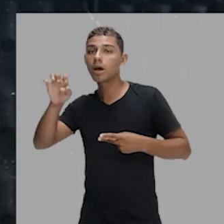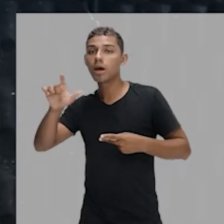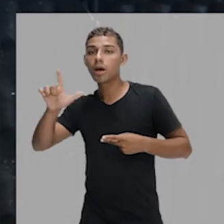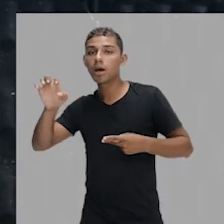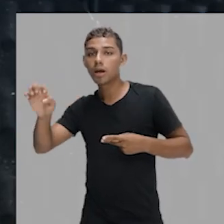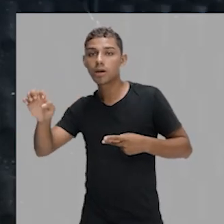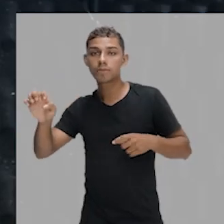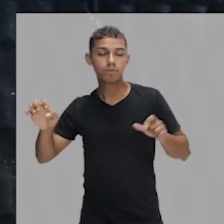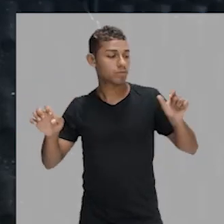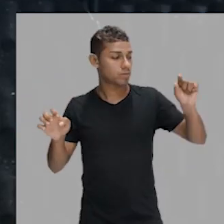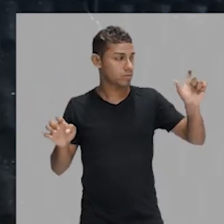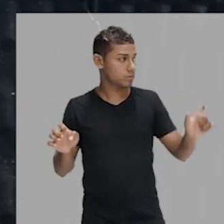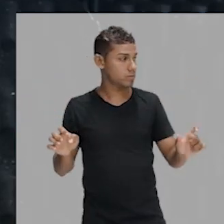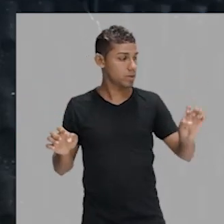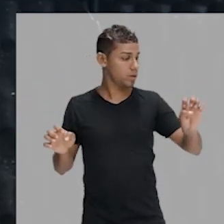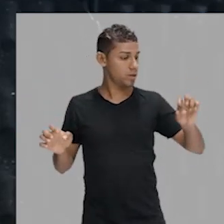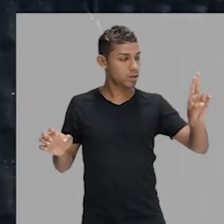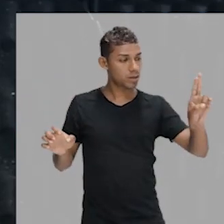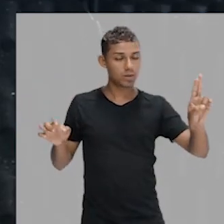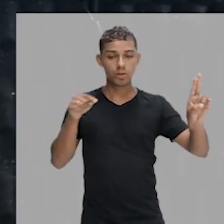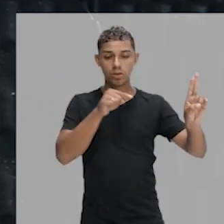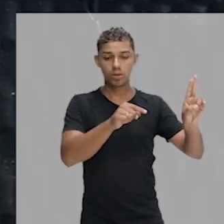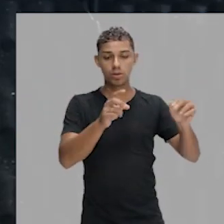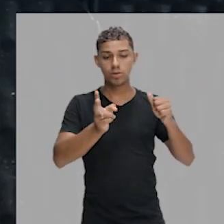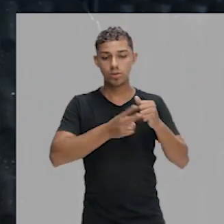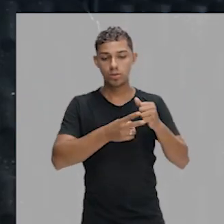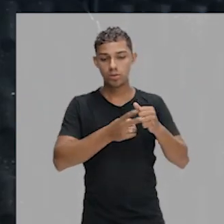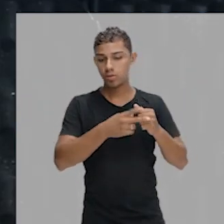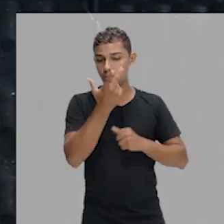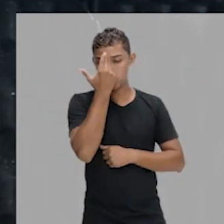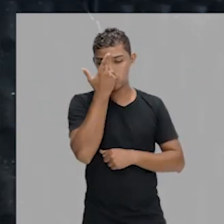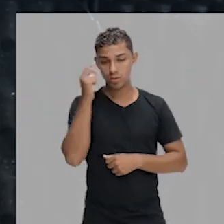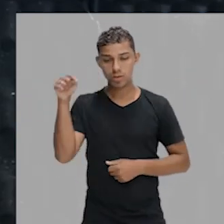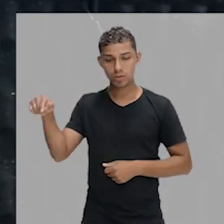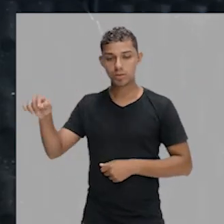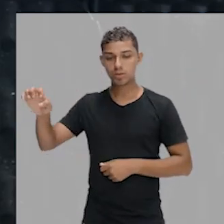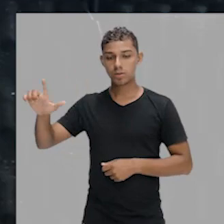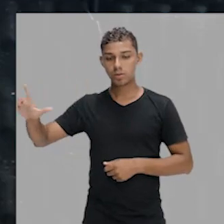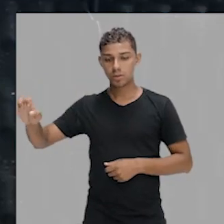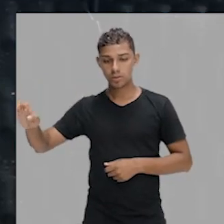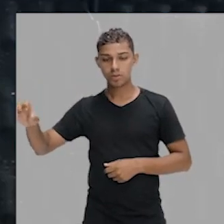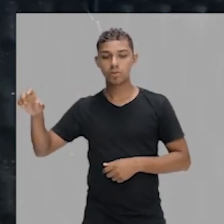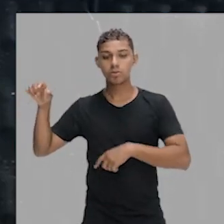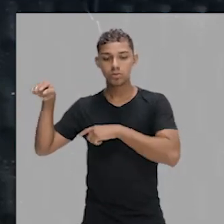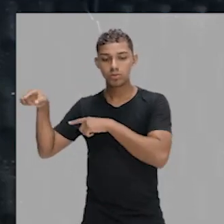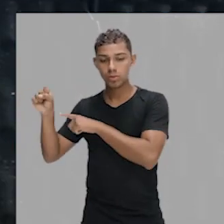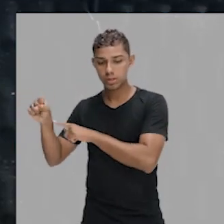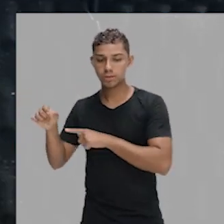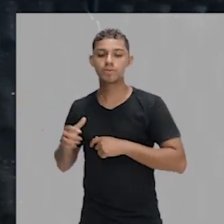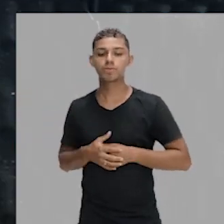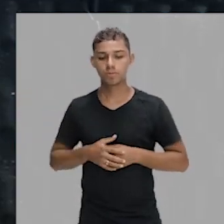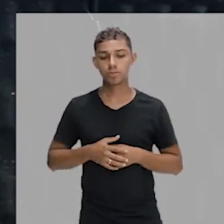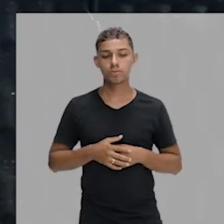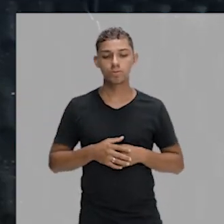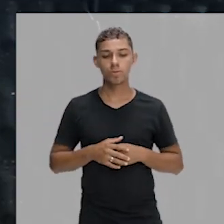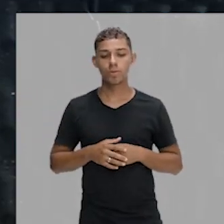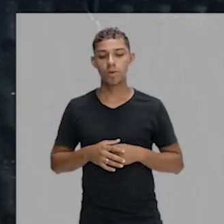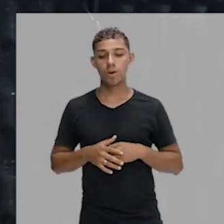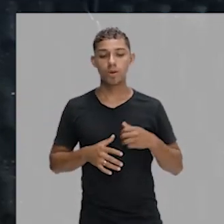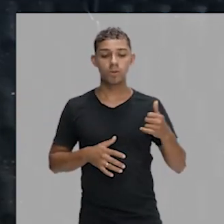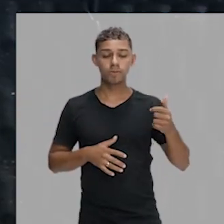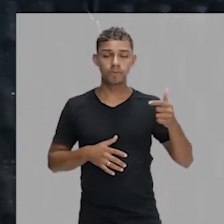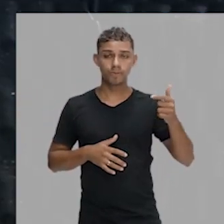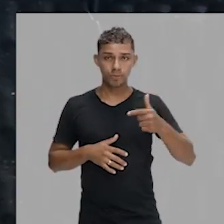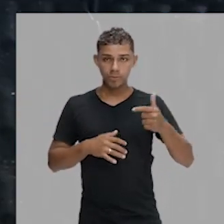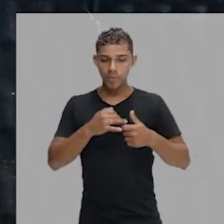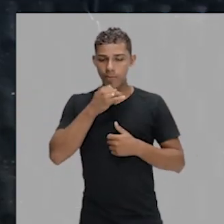verbo normal. No segundo caso, o verbo com S, certo? Outro exemplo. You watch comedy series. Você